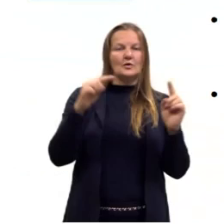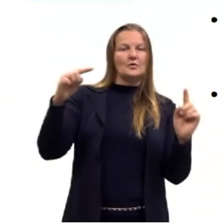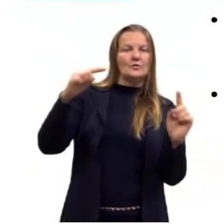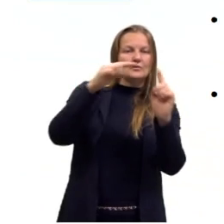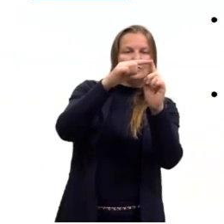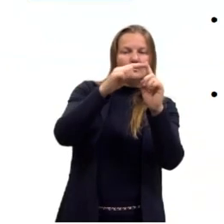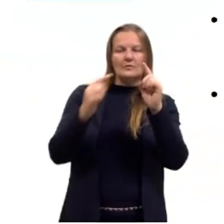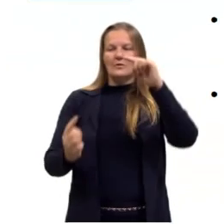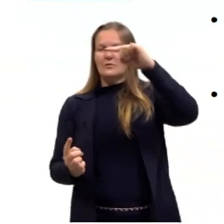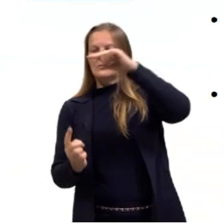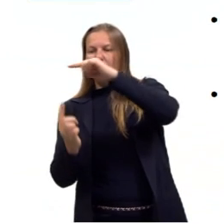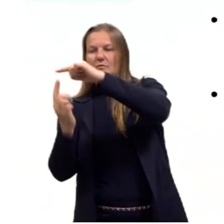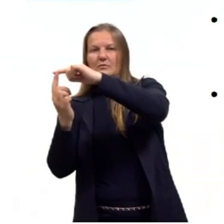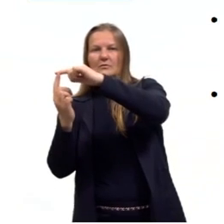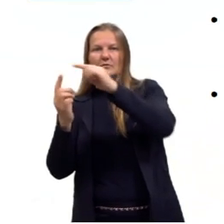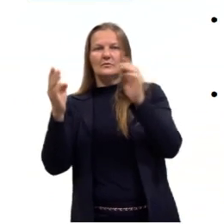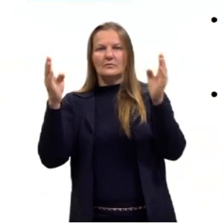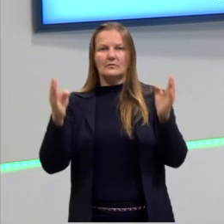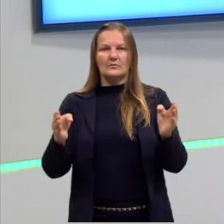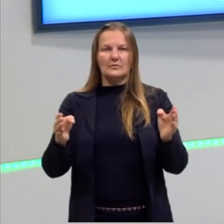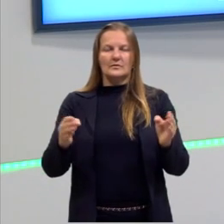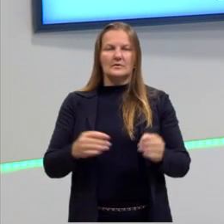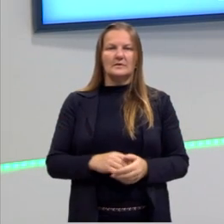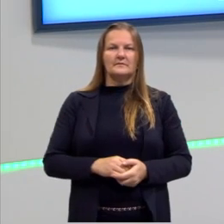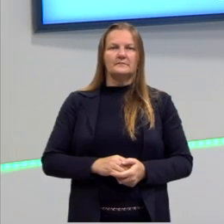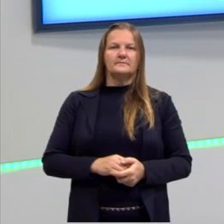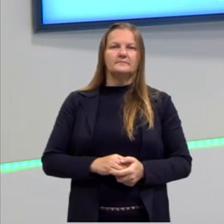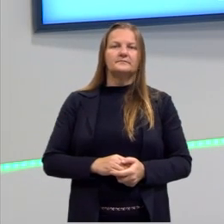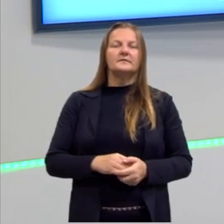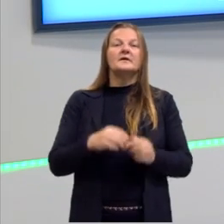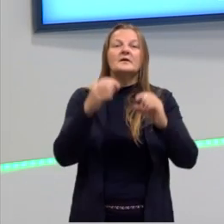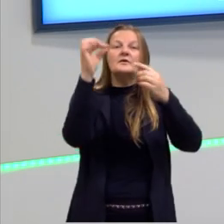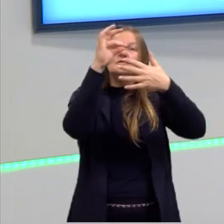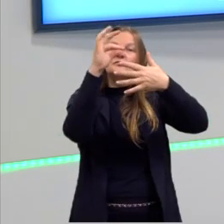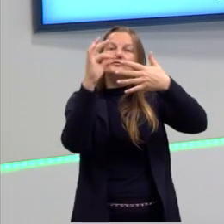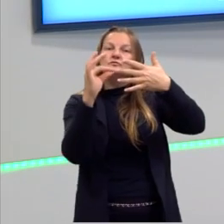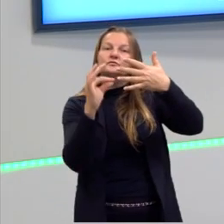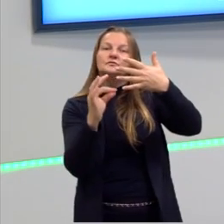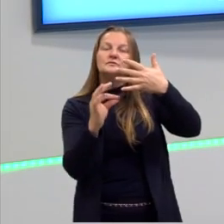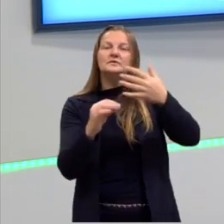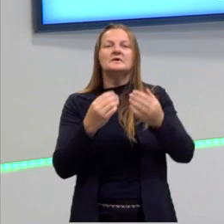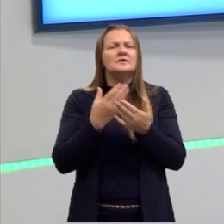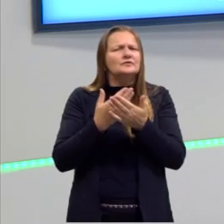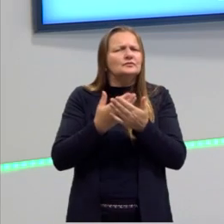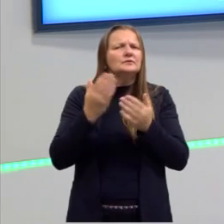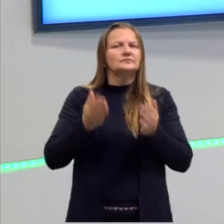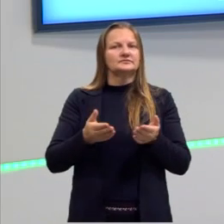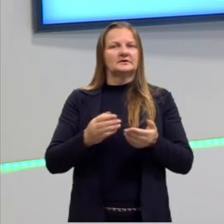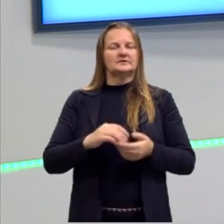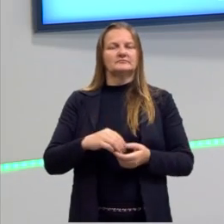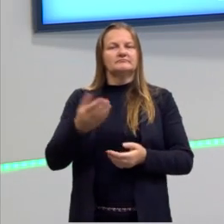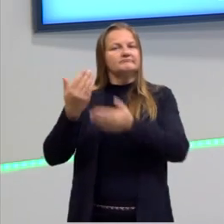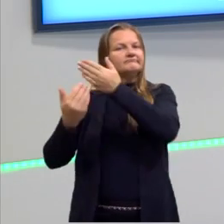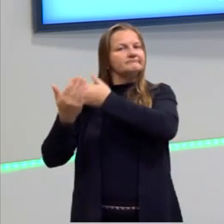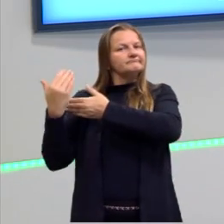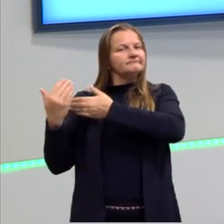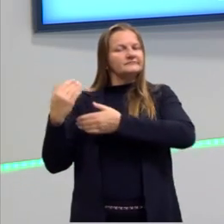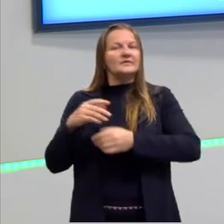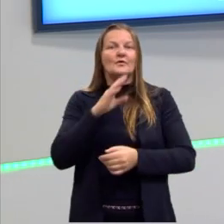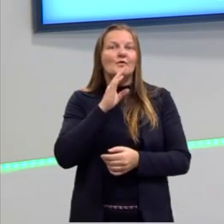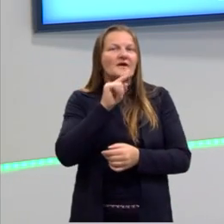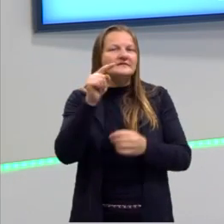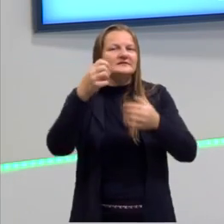vértices não consecutivos esses e nós Já estudamos lá nos polígonos Então você já